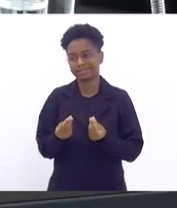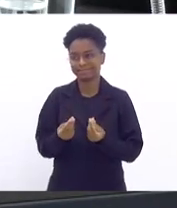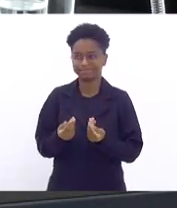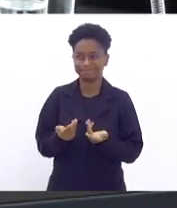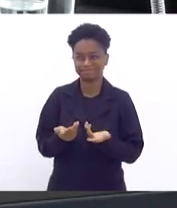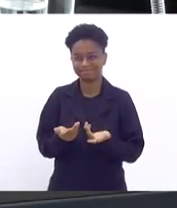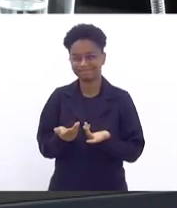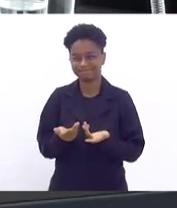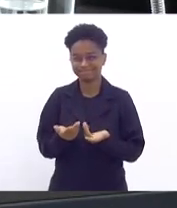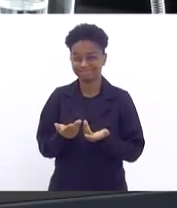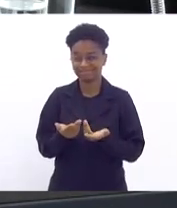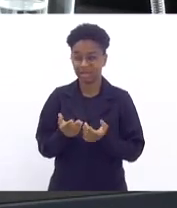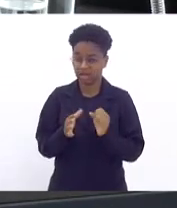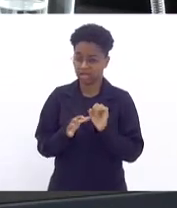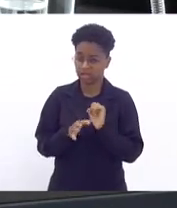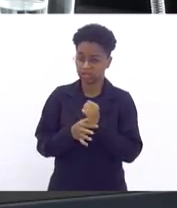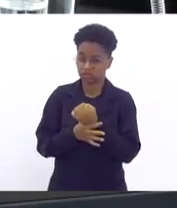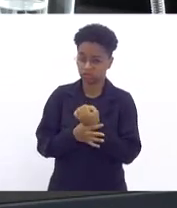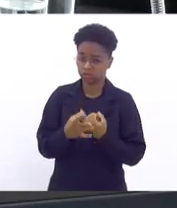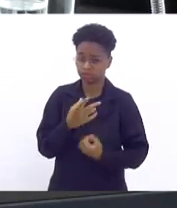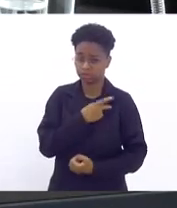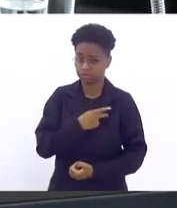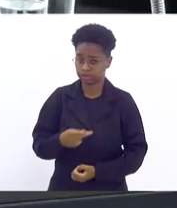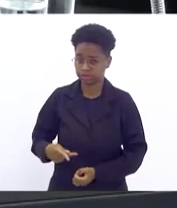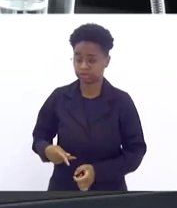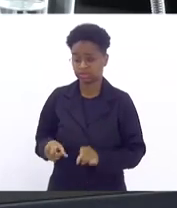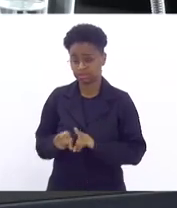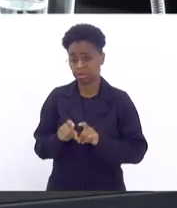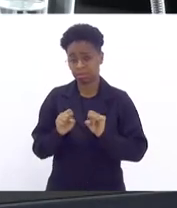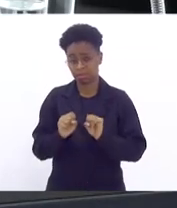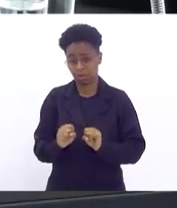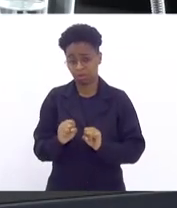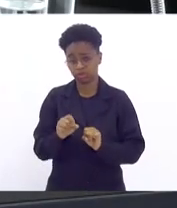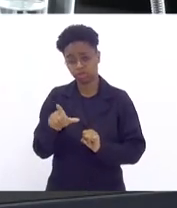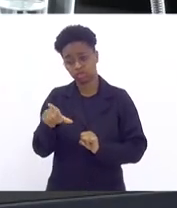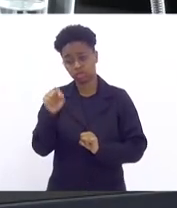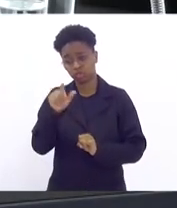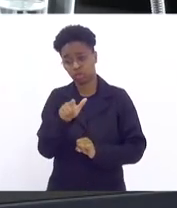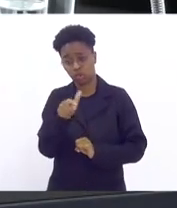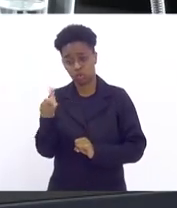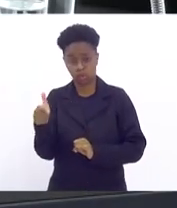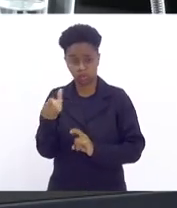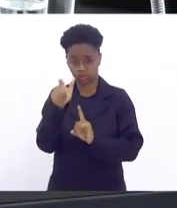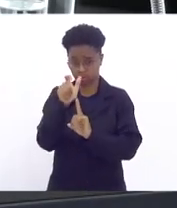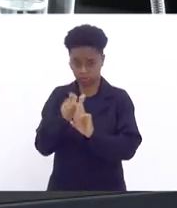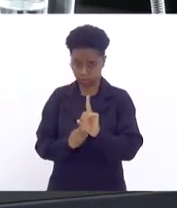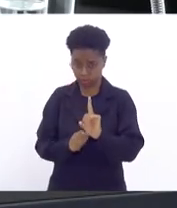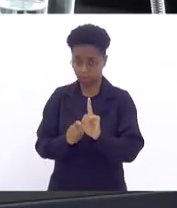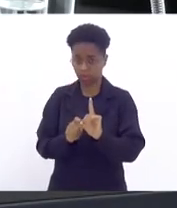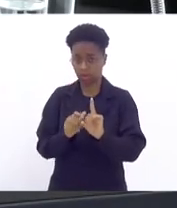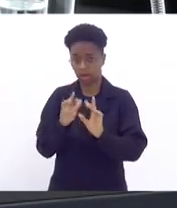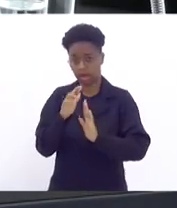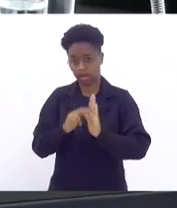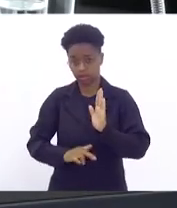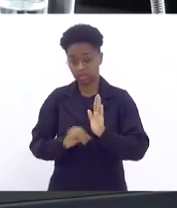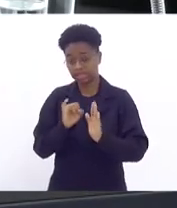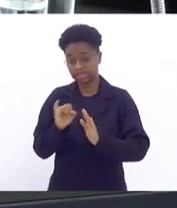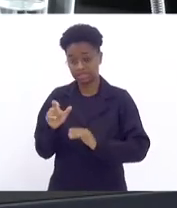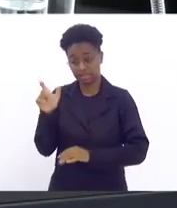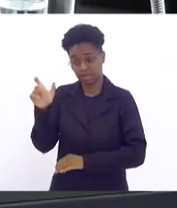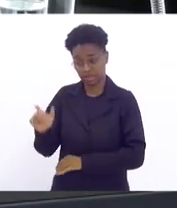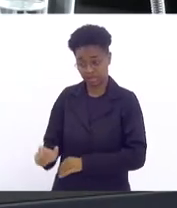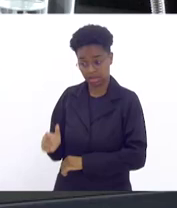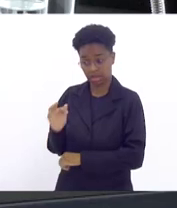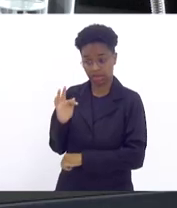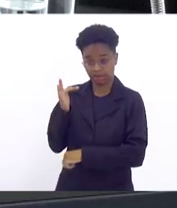garantem ao presidente também a prerrogativa de designar outro relator caso o relator originário falte-as a